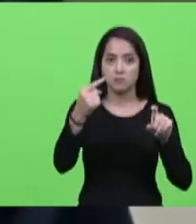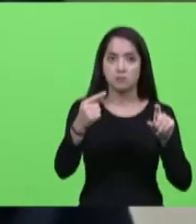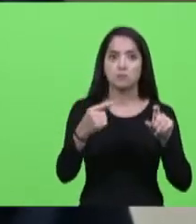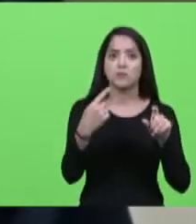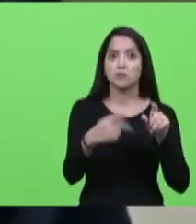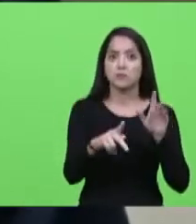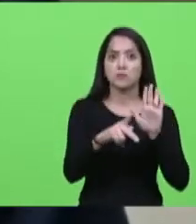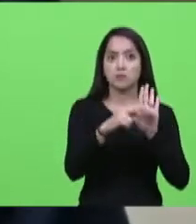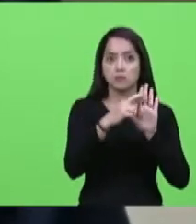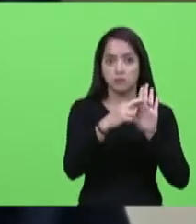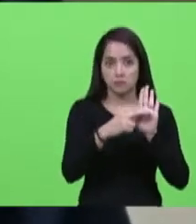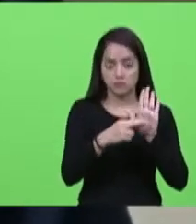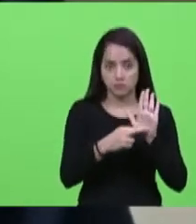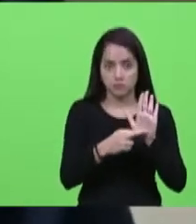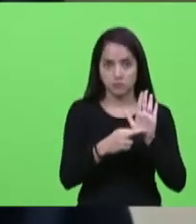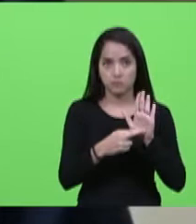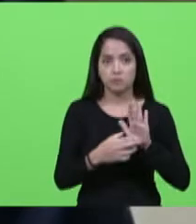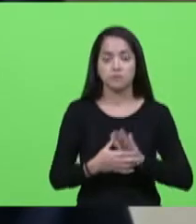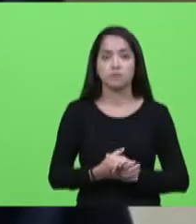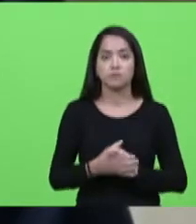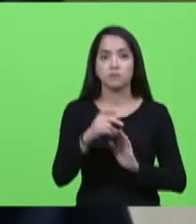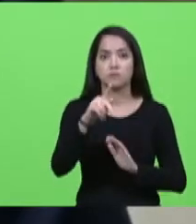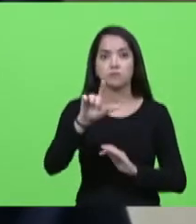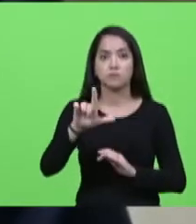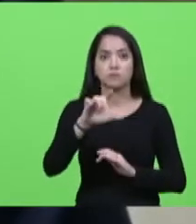para recurso dos autores. PL